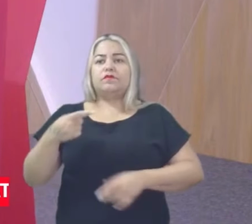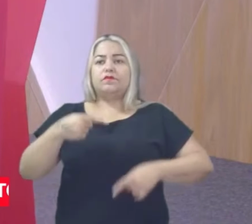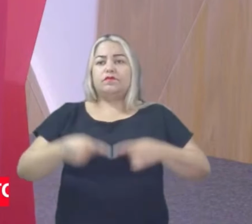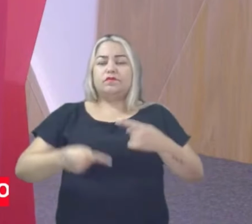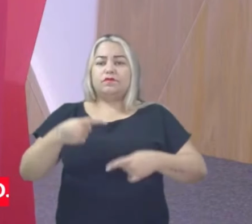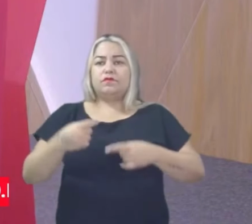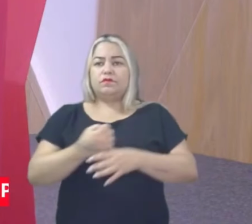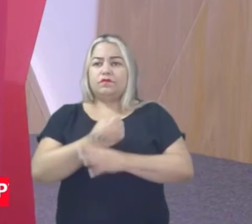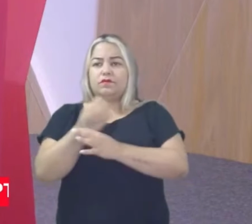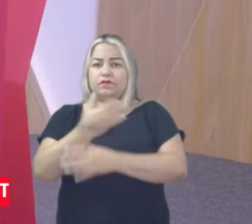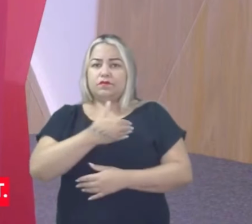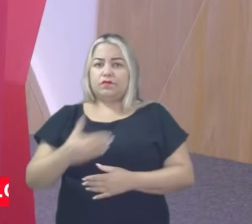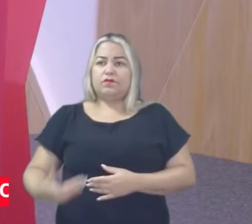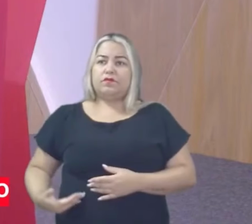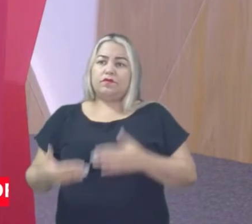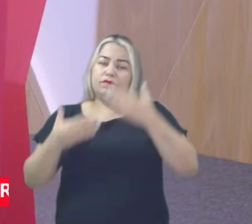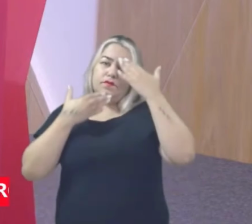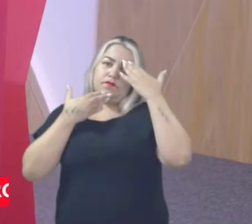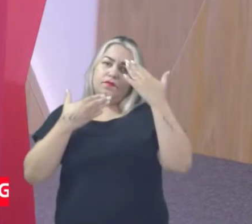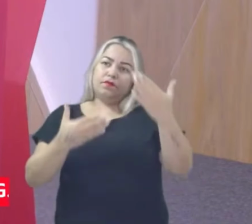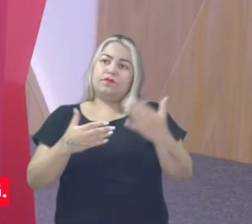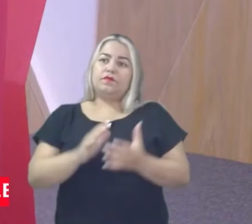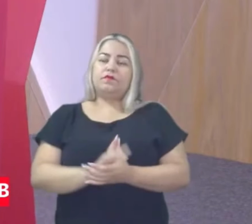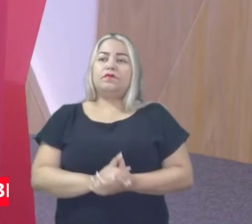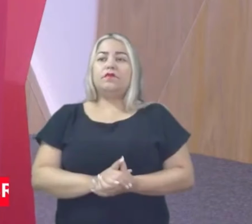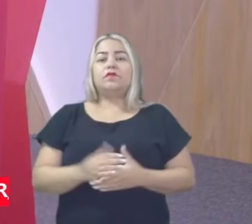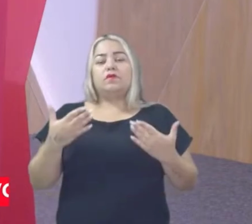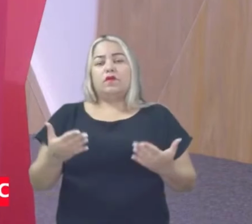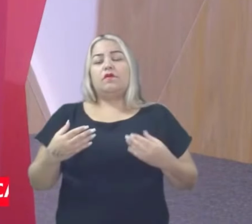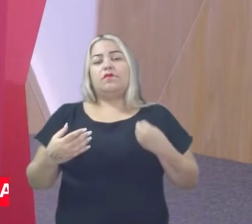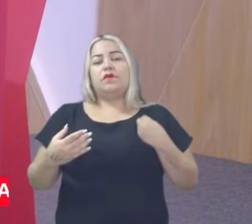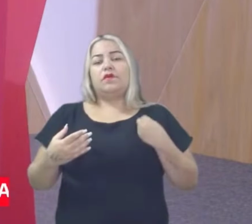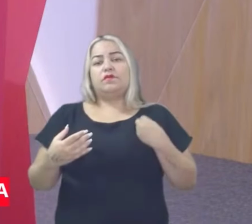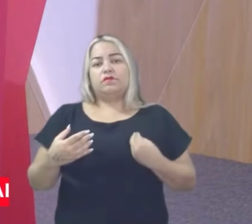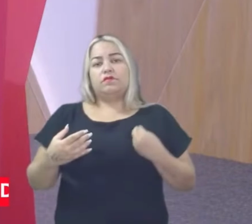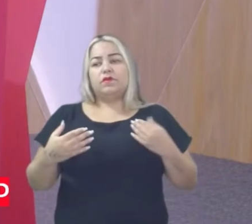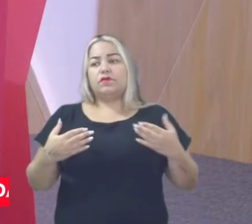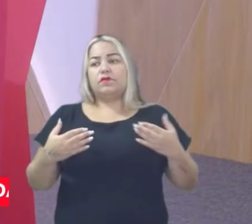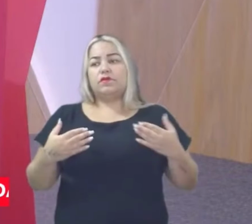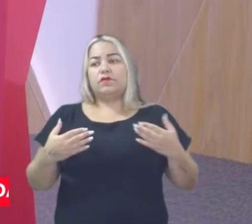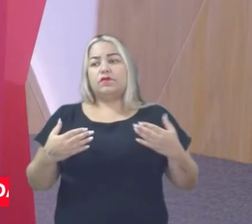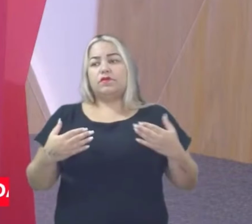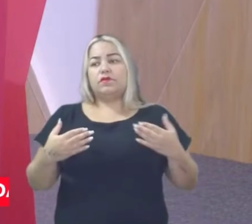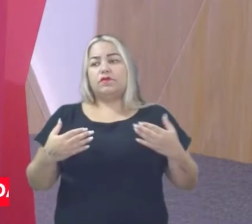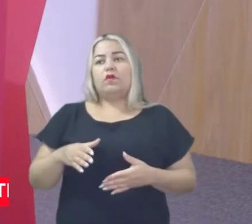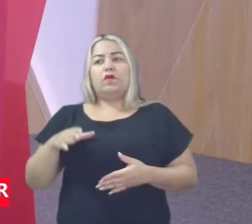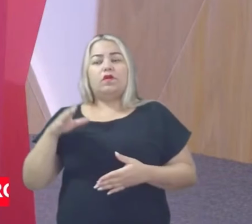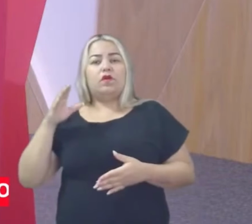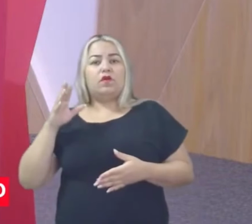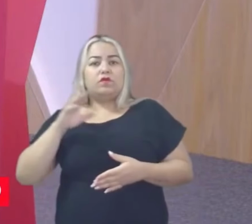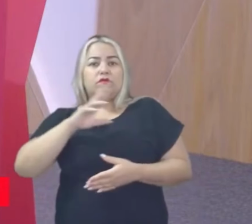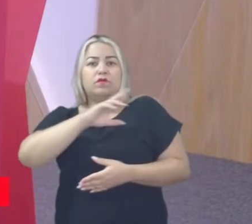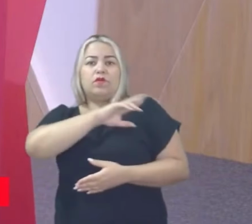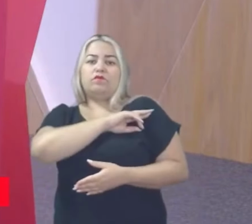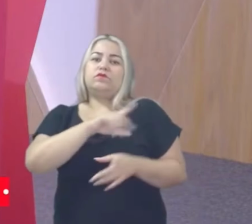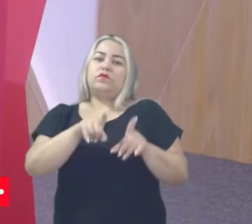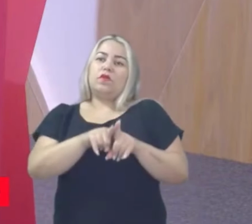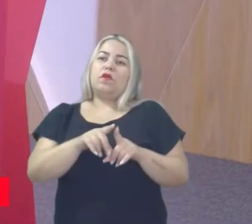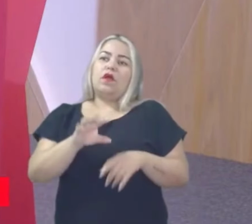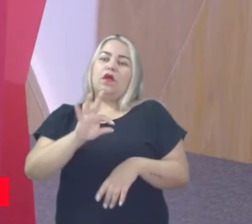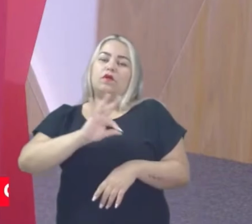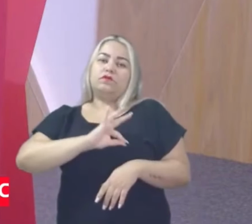de segurança pública. Obrigado. Obrigado, Claudinho. Tá aí, então, a participação do ouvidor das polícias de São